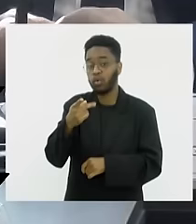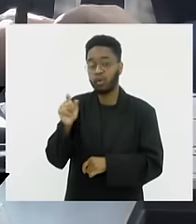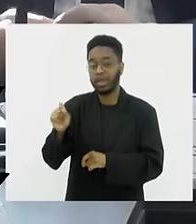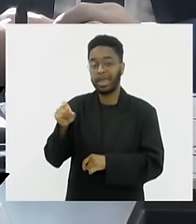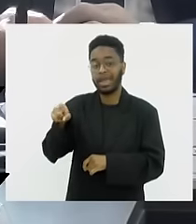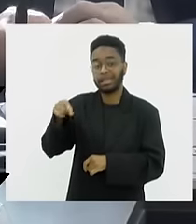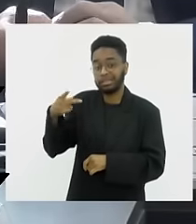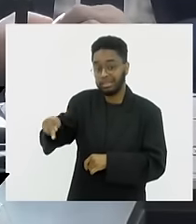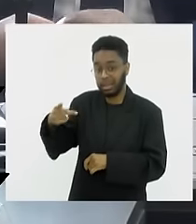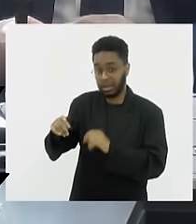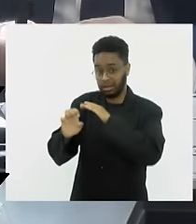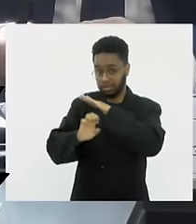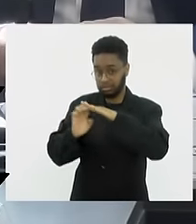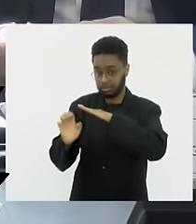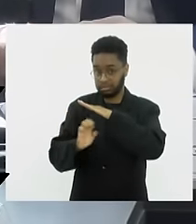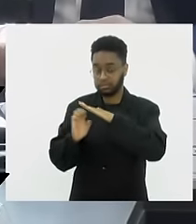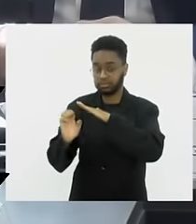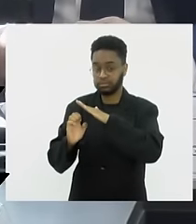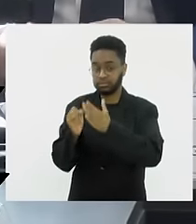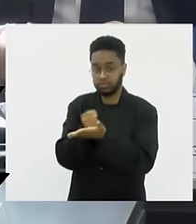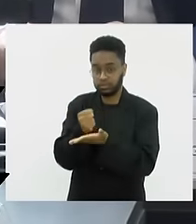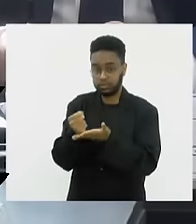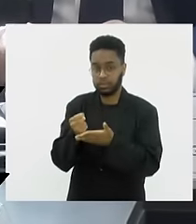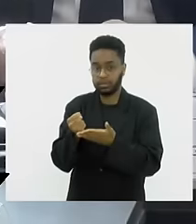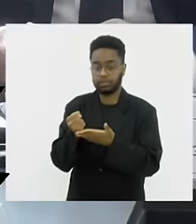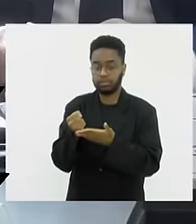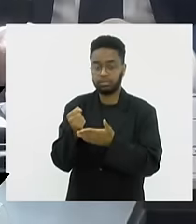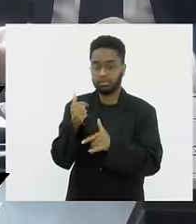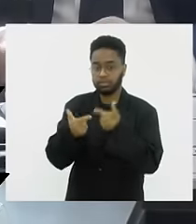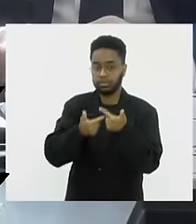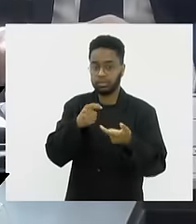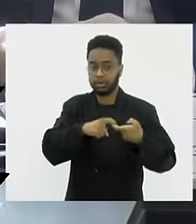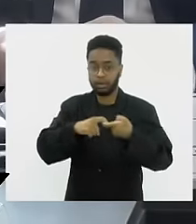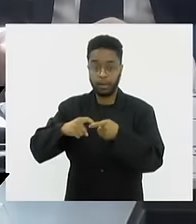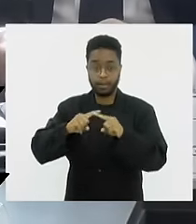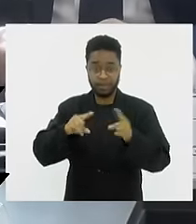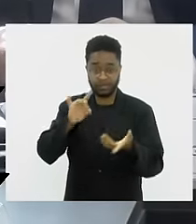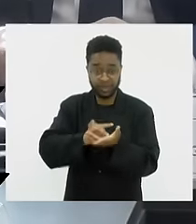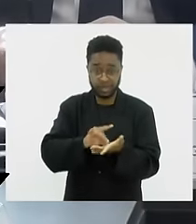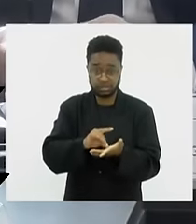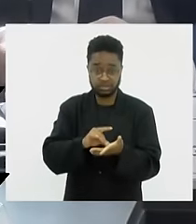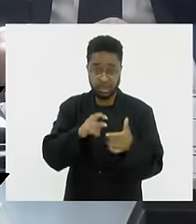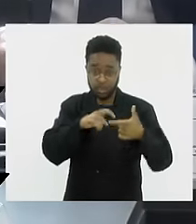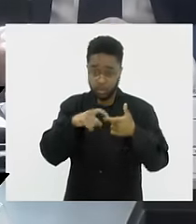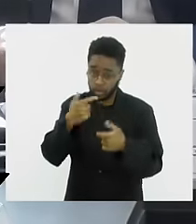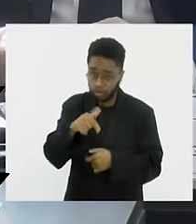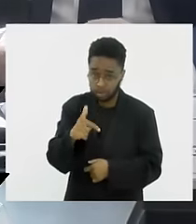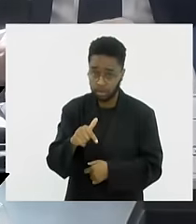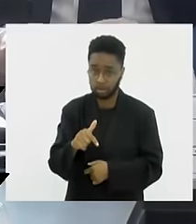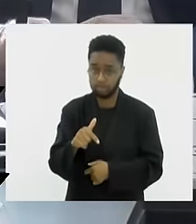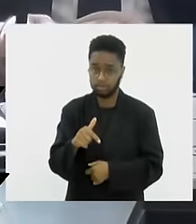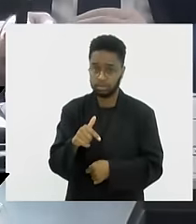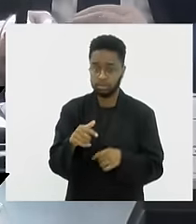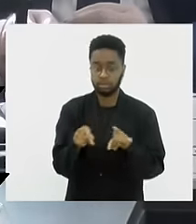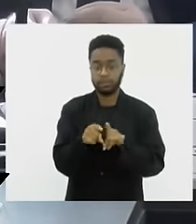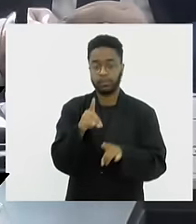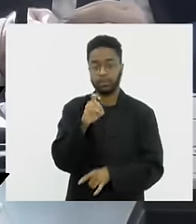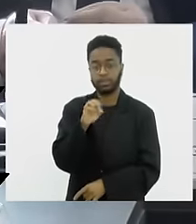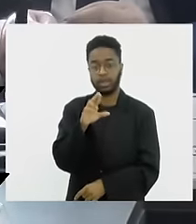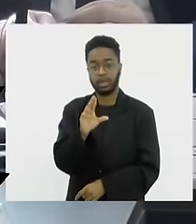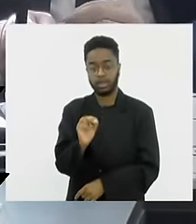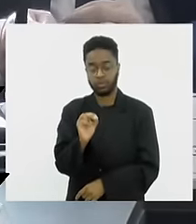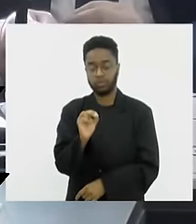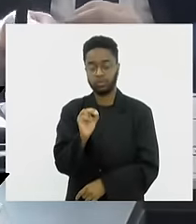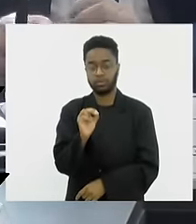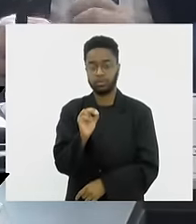contratada para prestar o serviço de reboque, não tinha nenhum reboque. E eles dão, o Detro